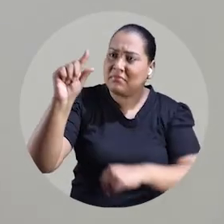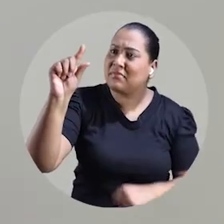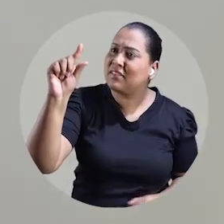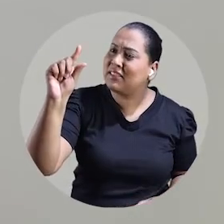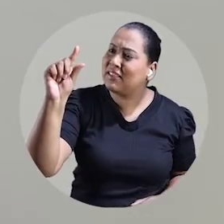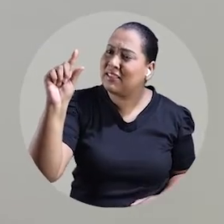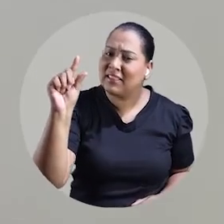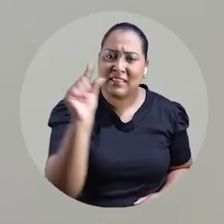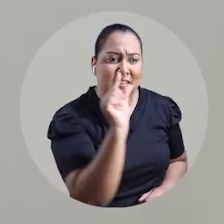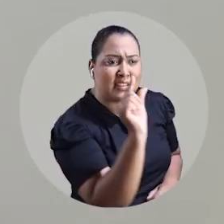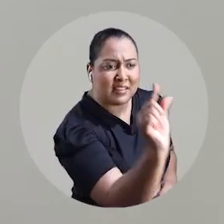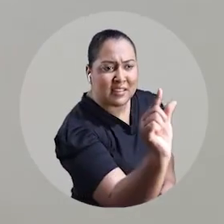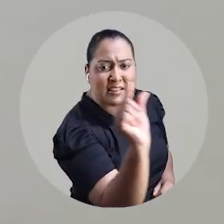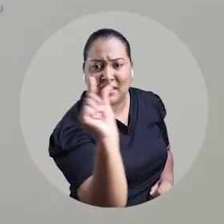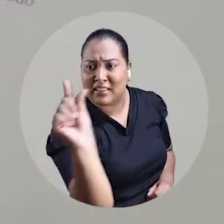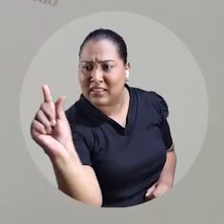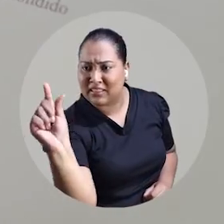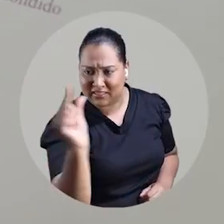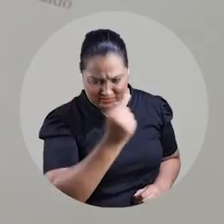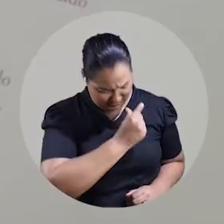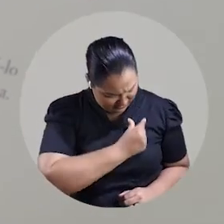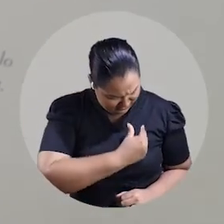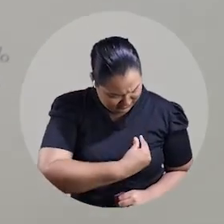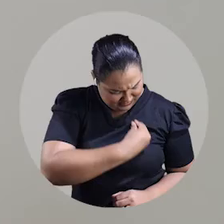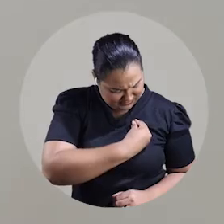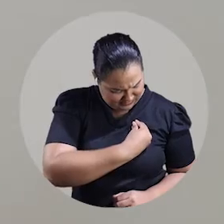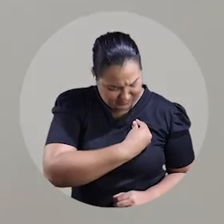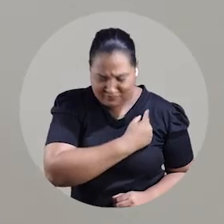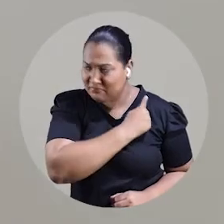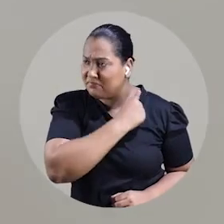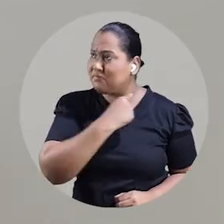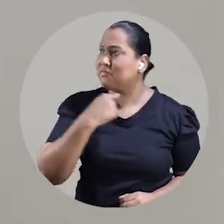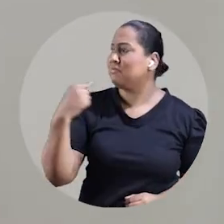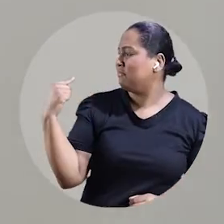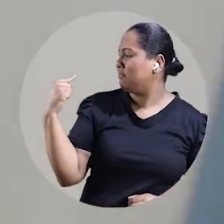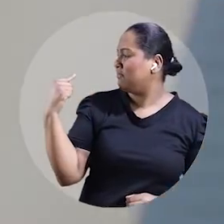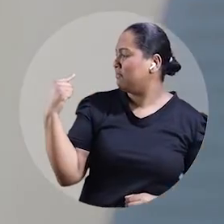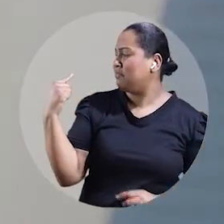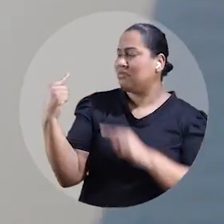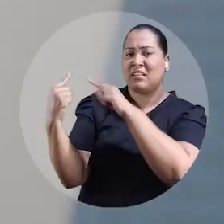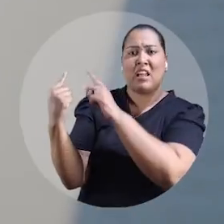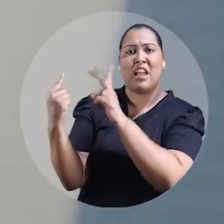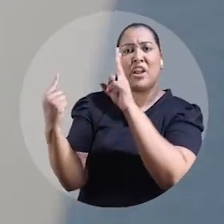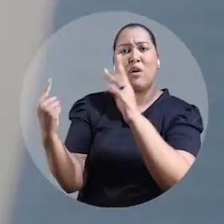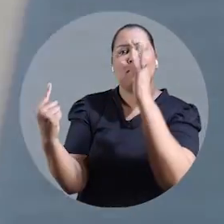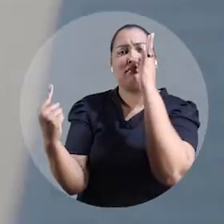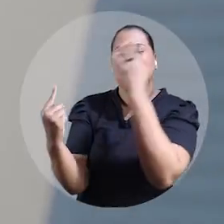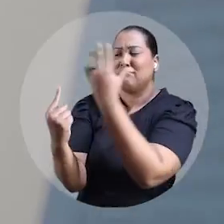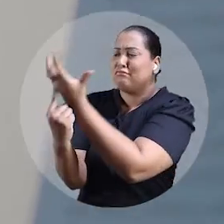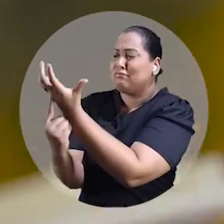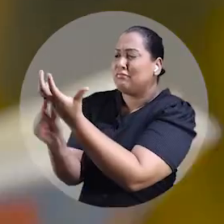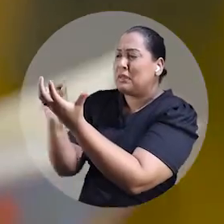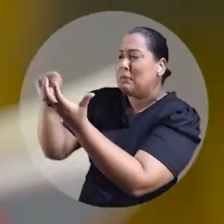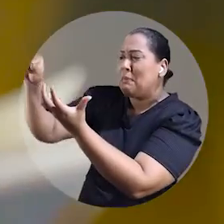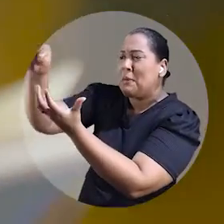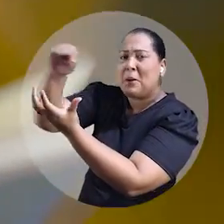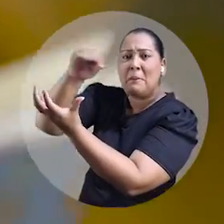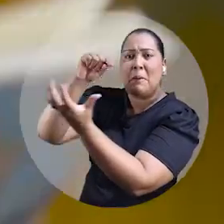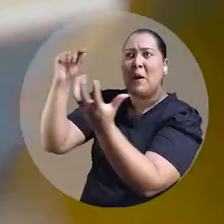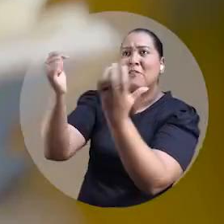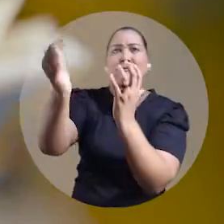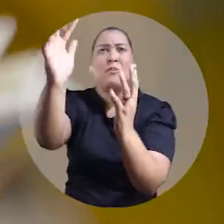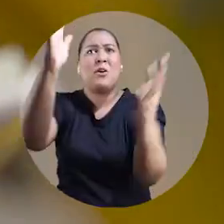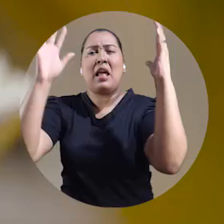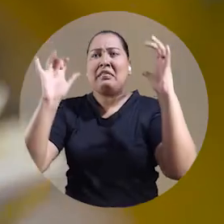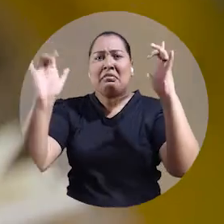tão alheio à vida e à morte, assemelha-se ao pólen solto na floresta, este